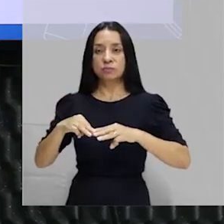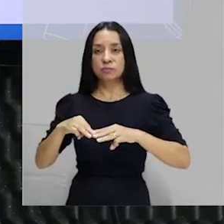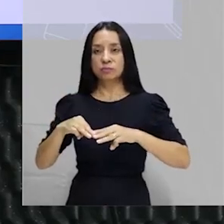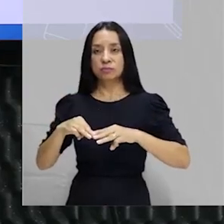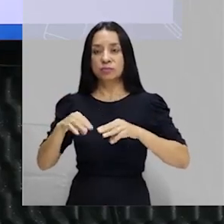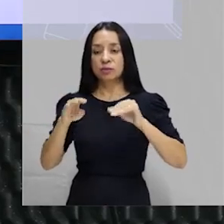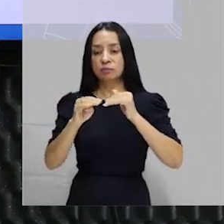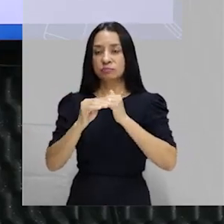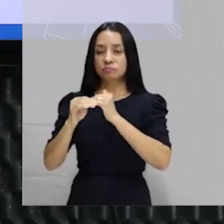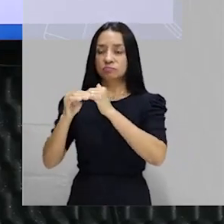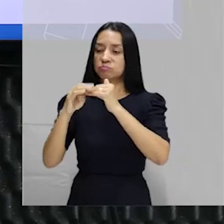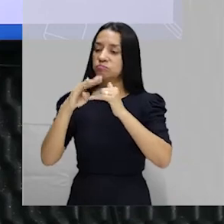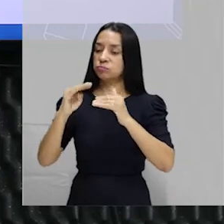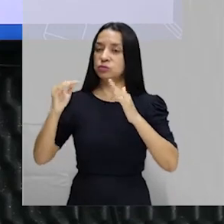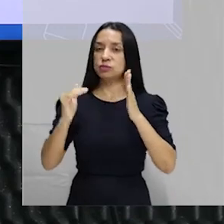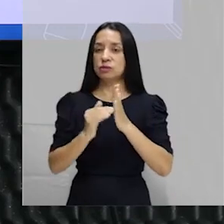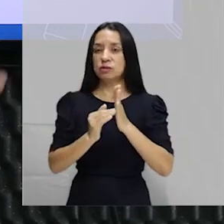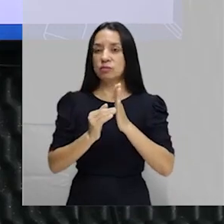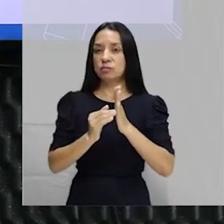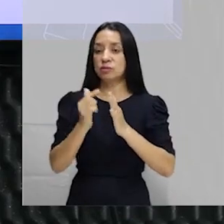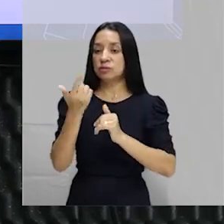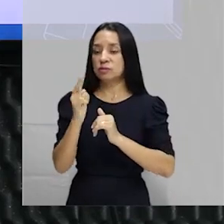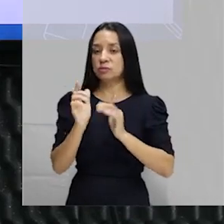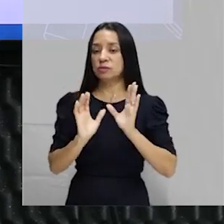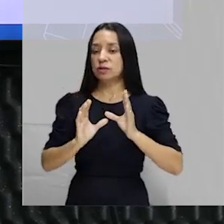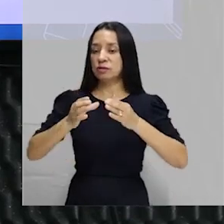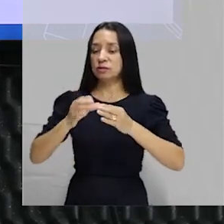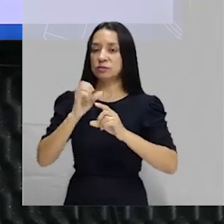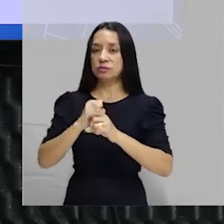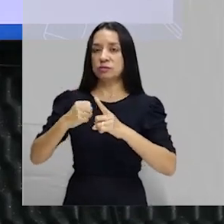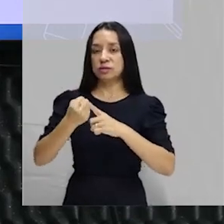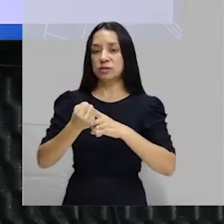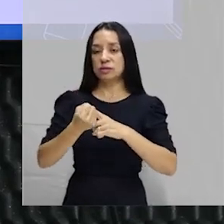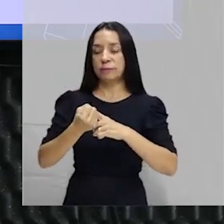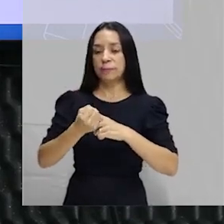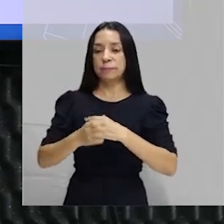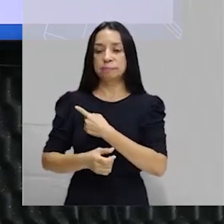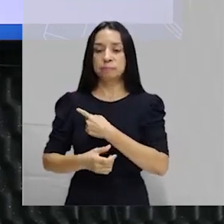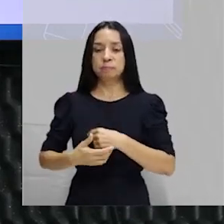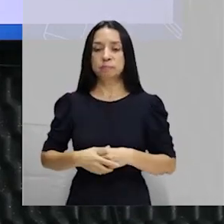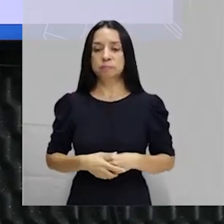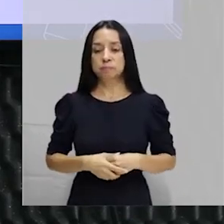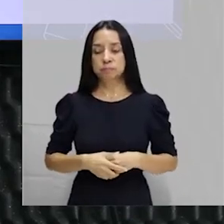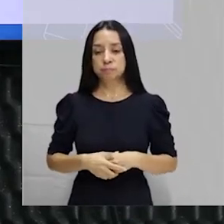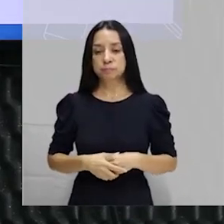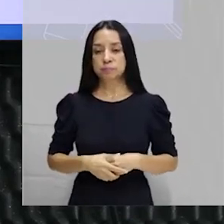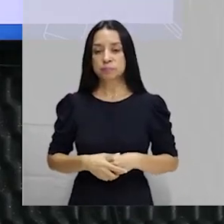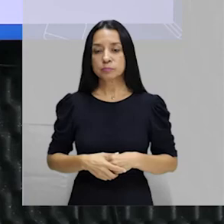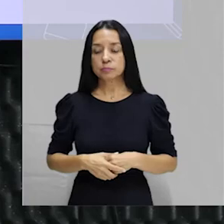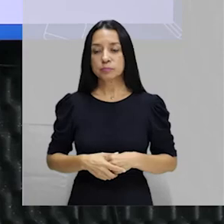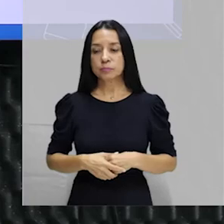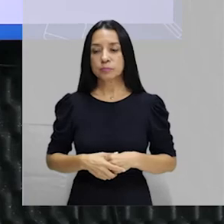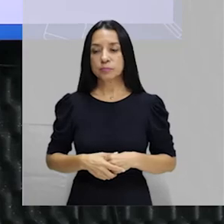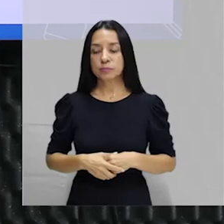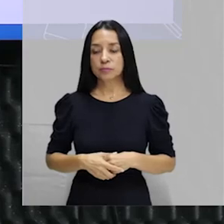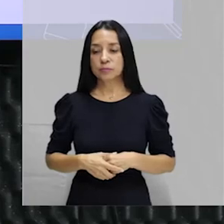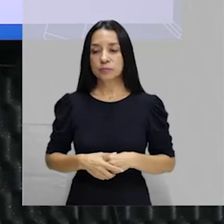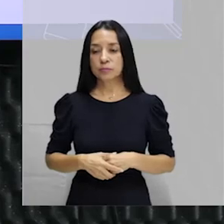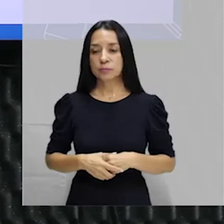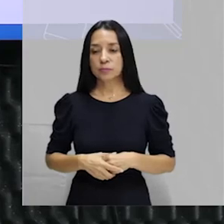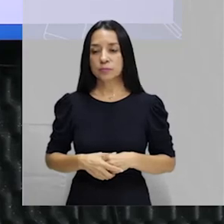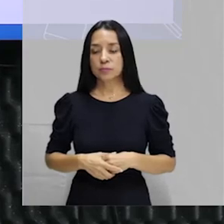será executado pelo Estado, tá certo? Defende a instauração, como eu te disse, da ditadura do proletariado. Então, agora vamos